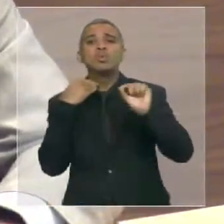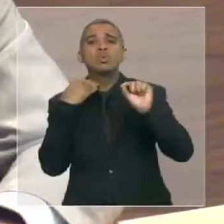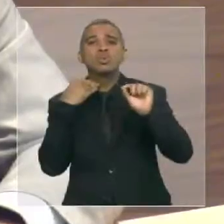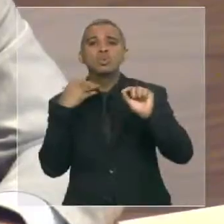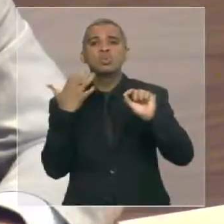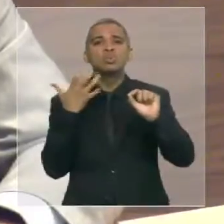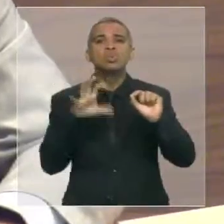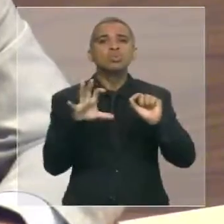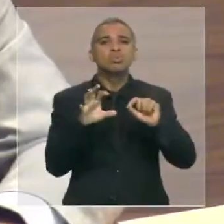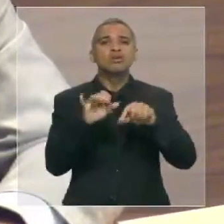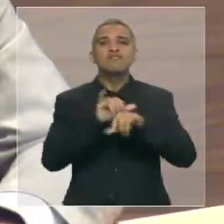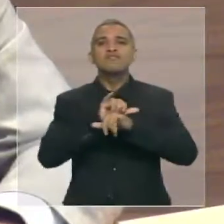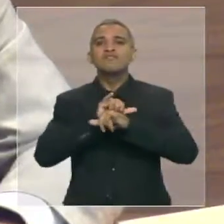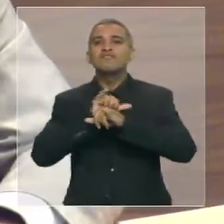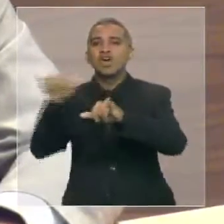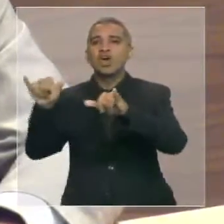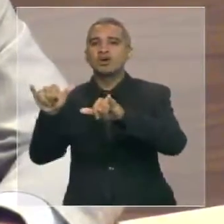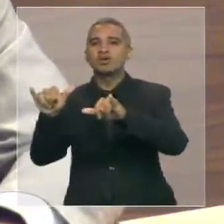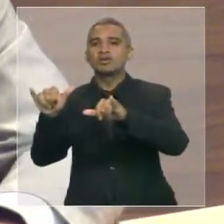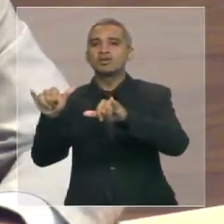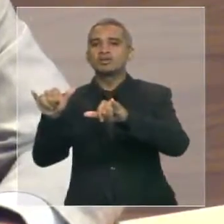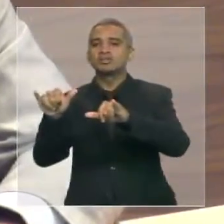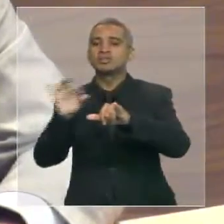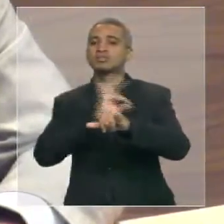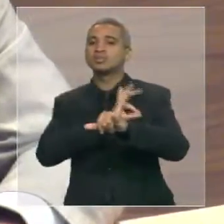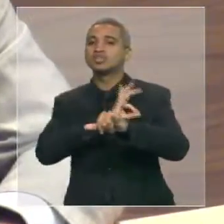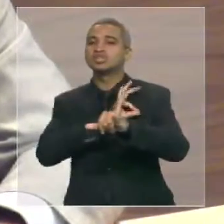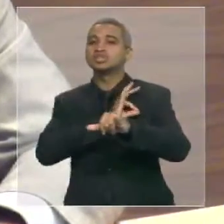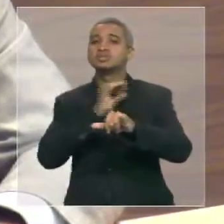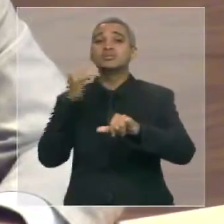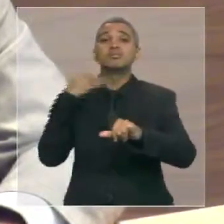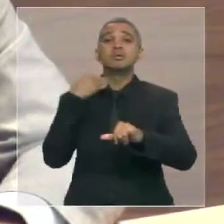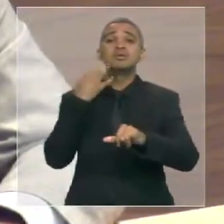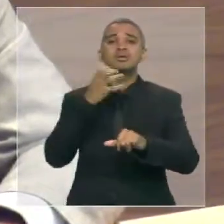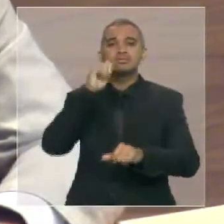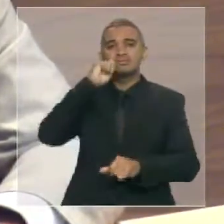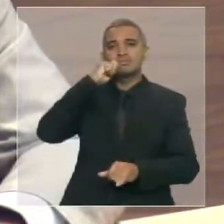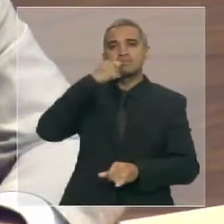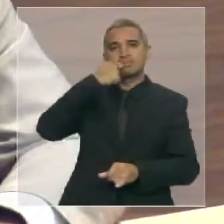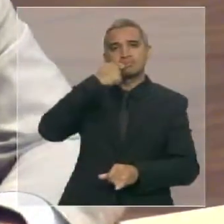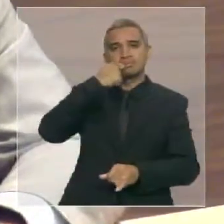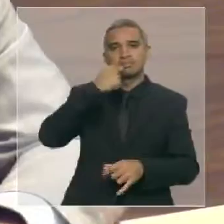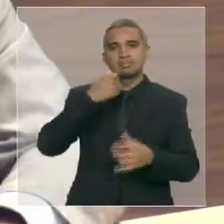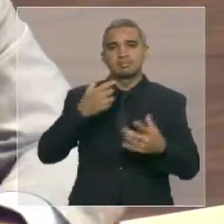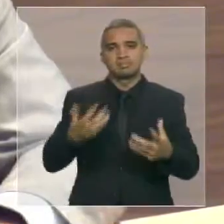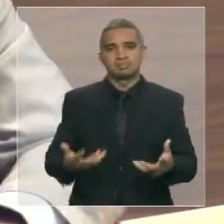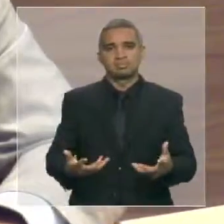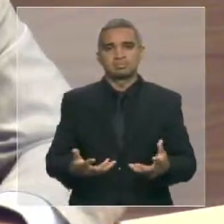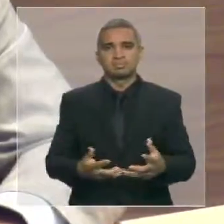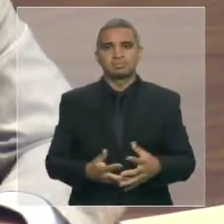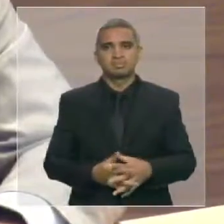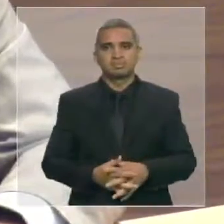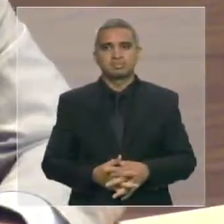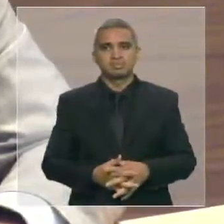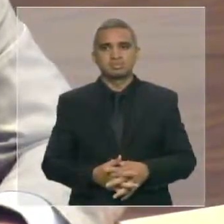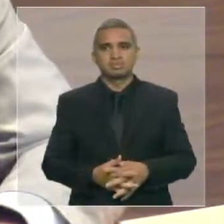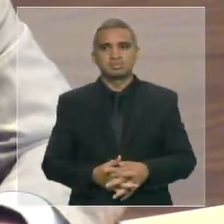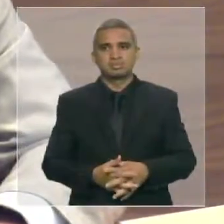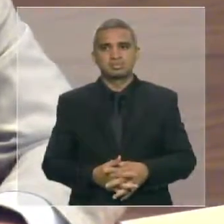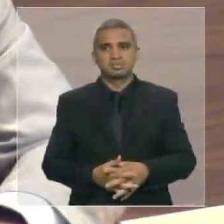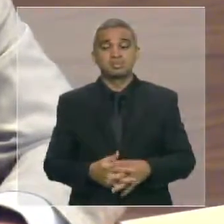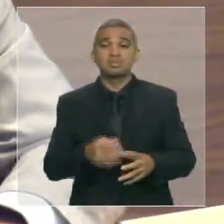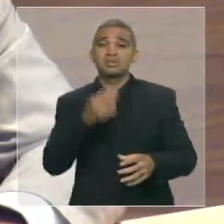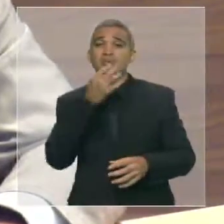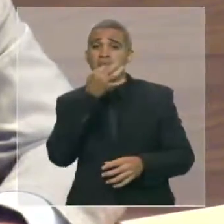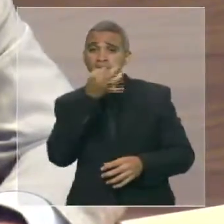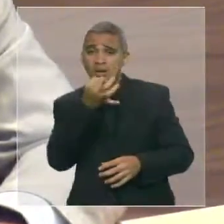E isso aí que é um juízo de valor que eu estou fazendo, um pré-julgamento até. Talvez seja por causa exatamente